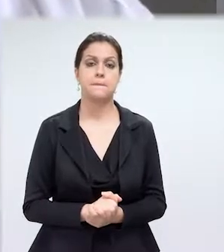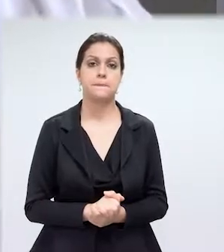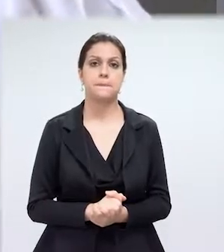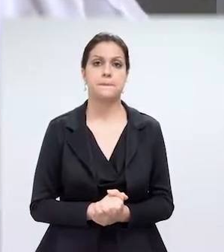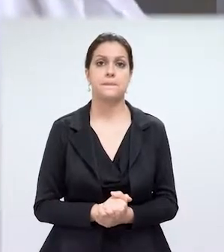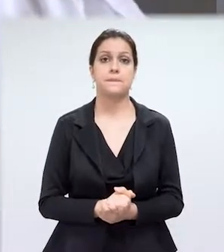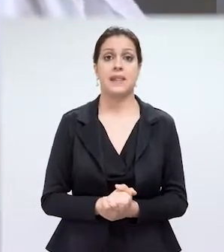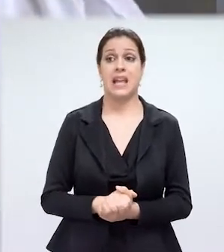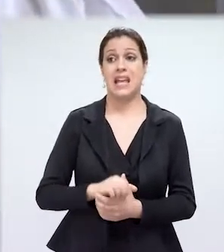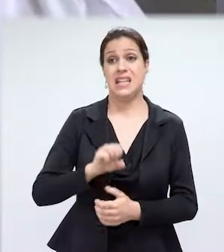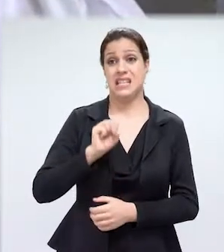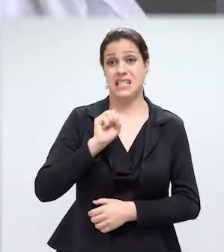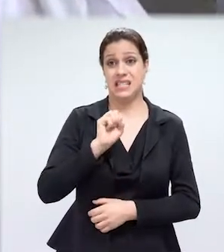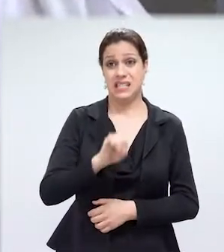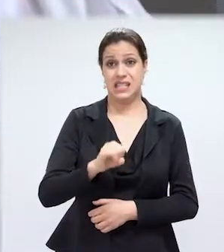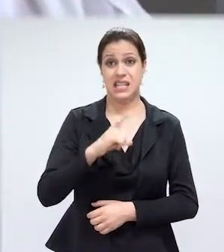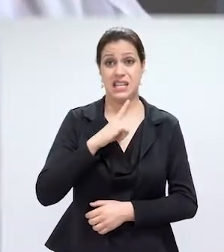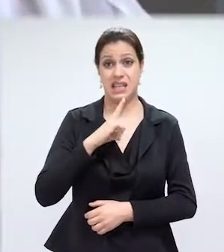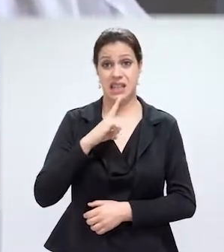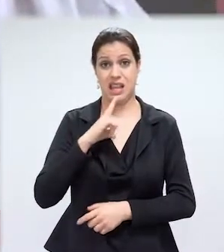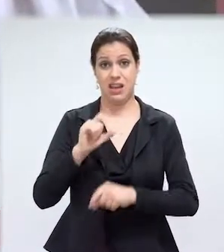se houve uma